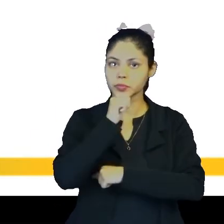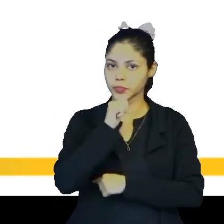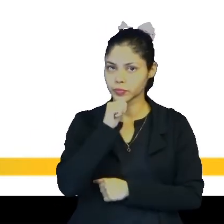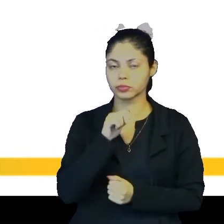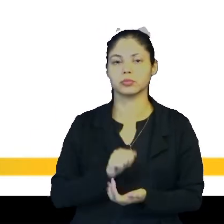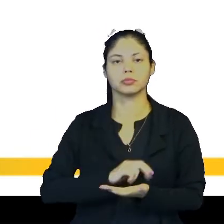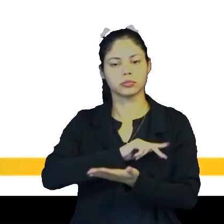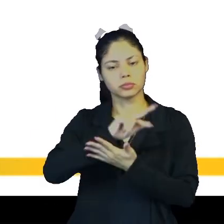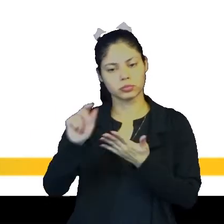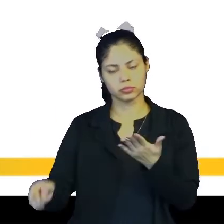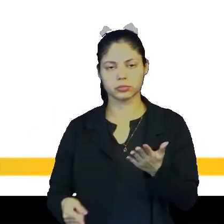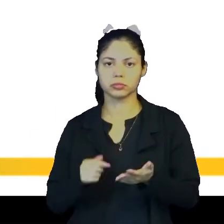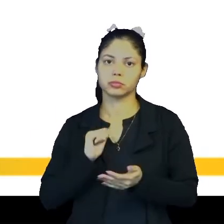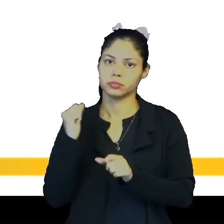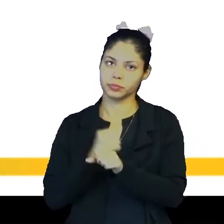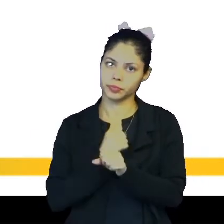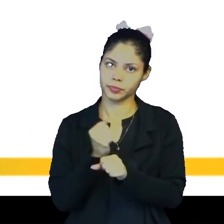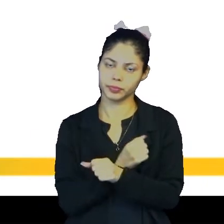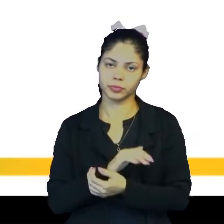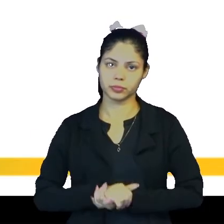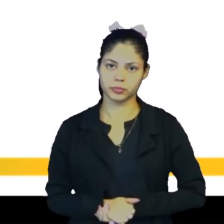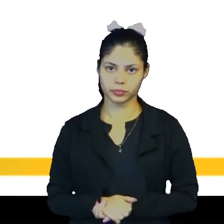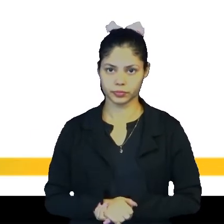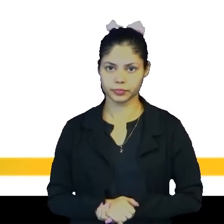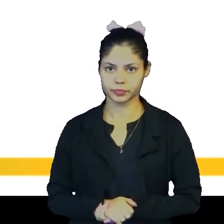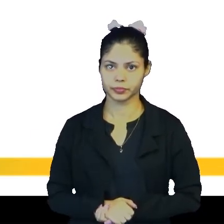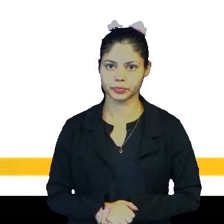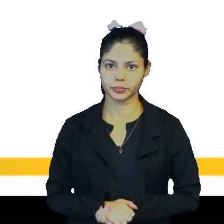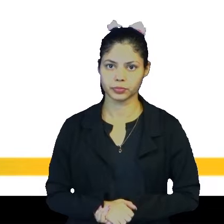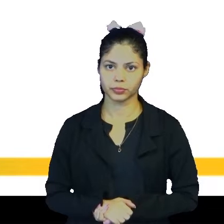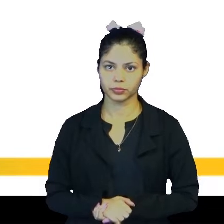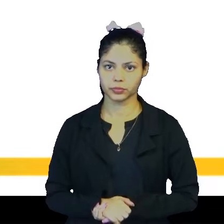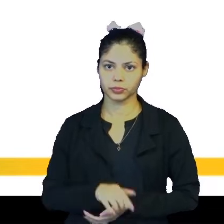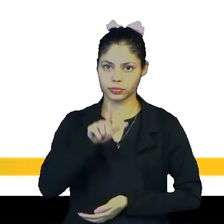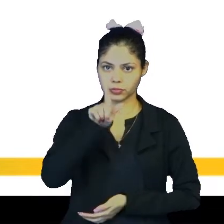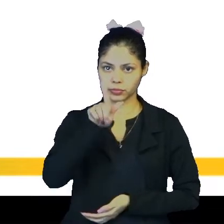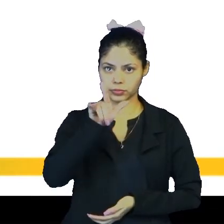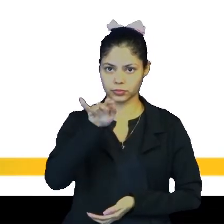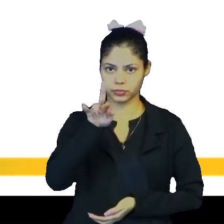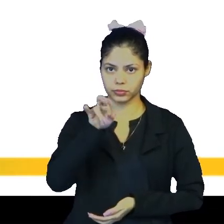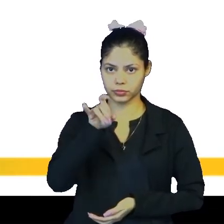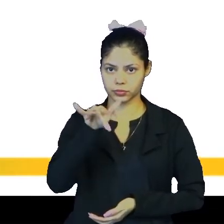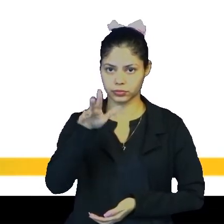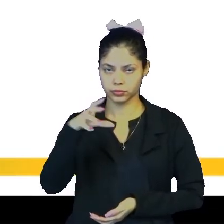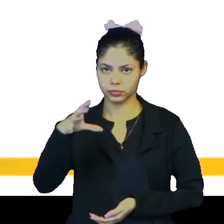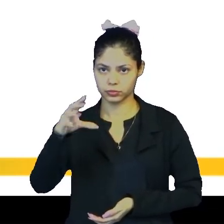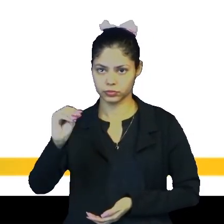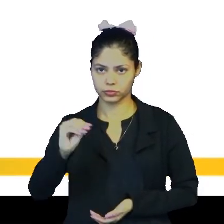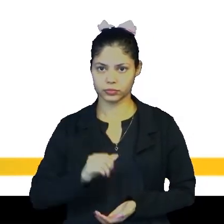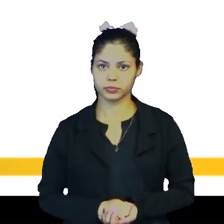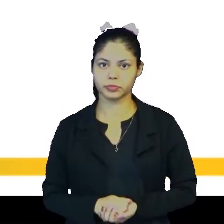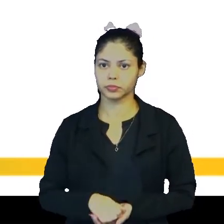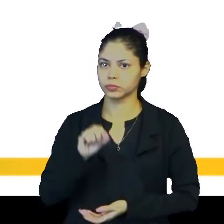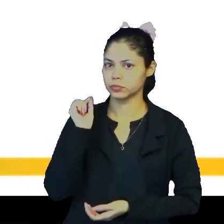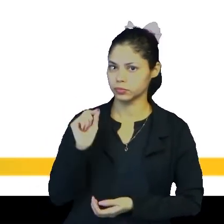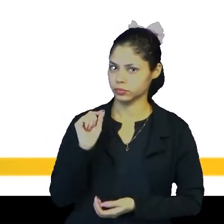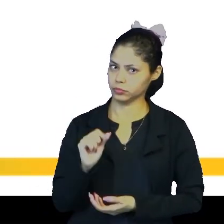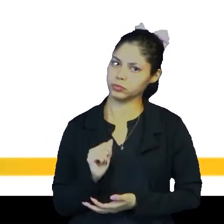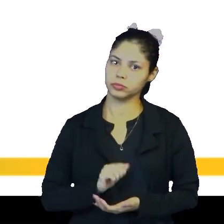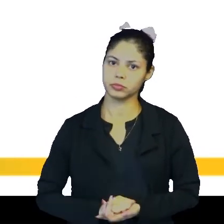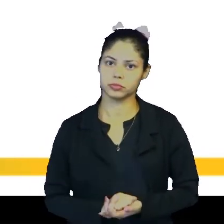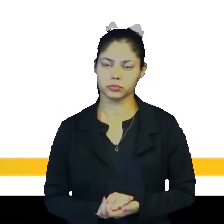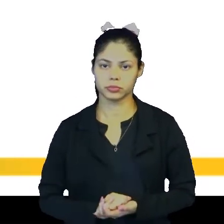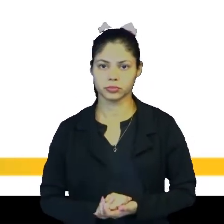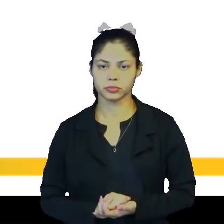ao longo de milhares e milhares de anos. Vamos então pensar um pouco mais sobre o que seriam, né,